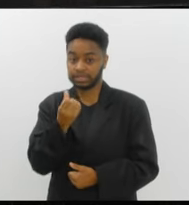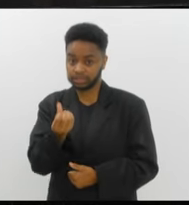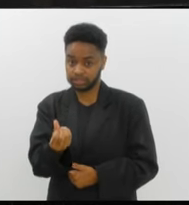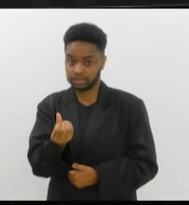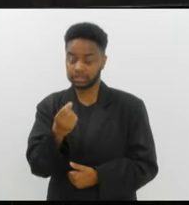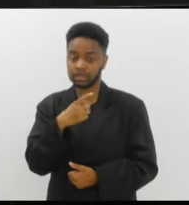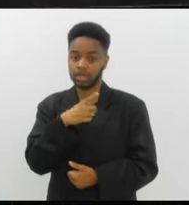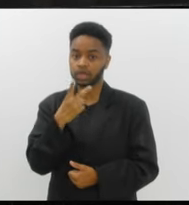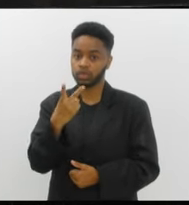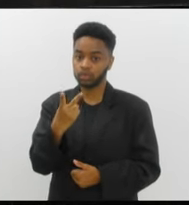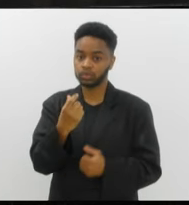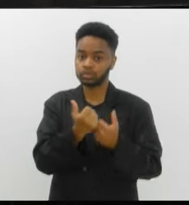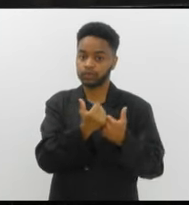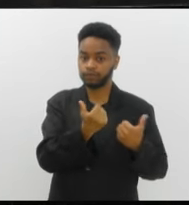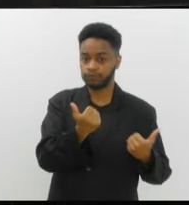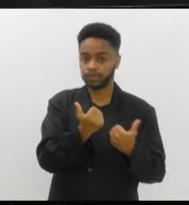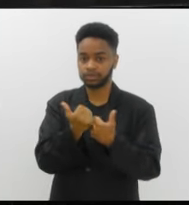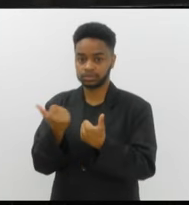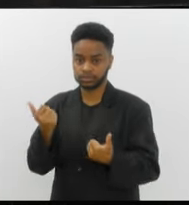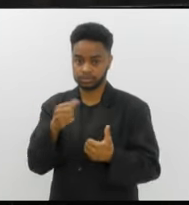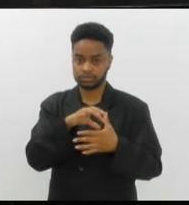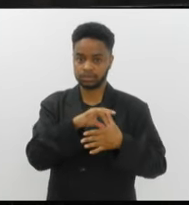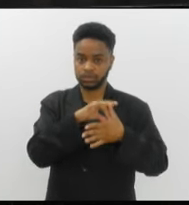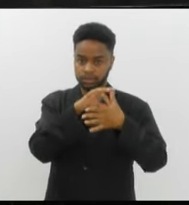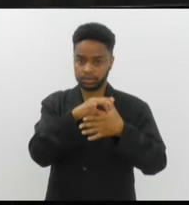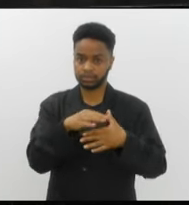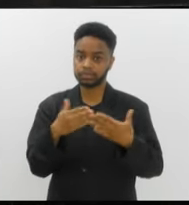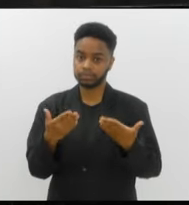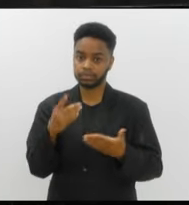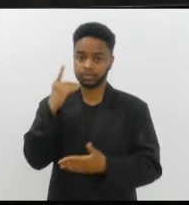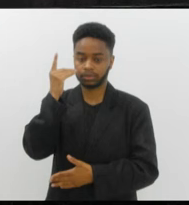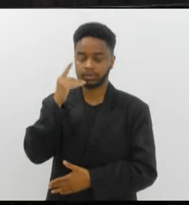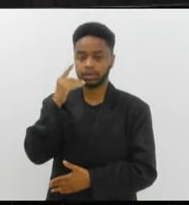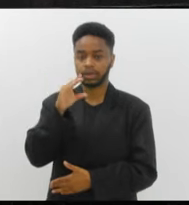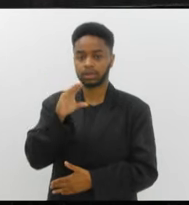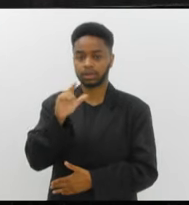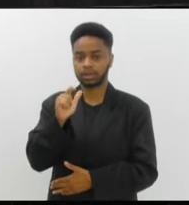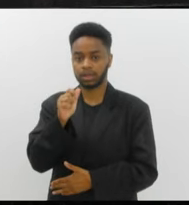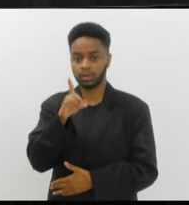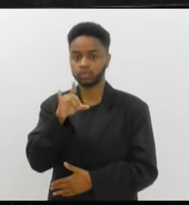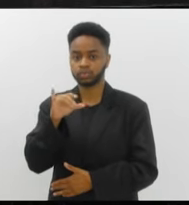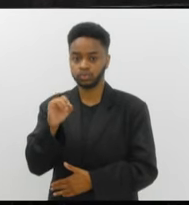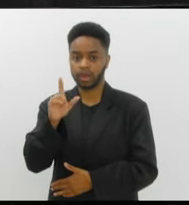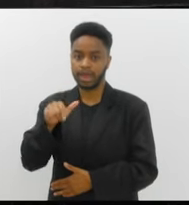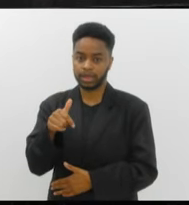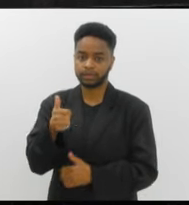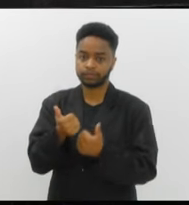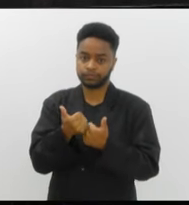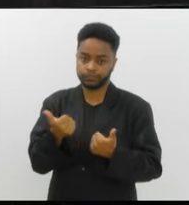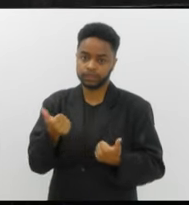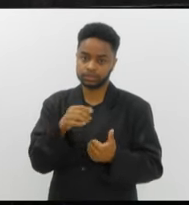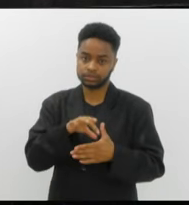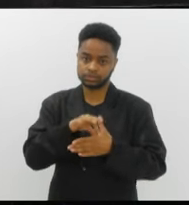temos dois vice-líderes, né? E o deputado Caiado é um desses